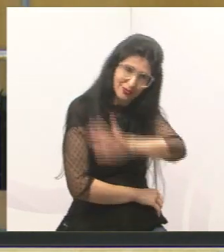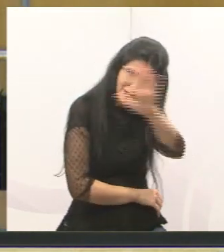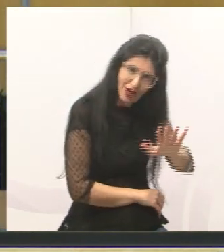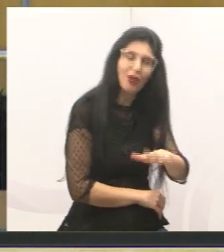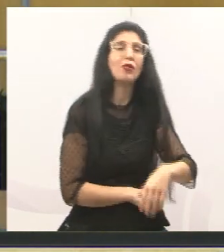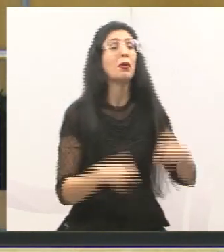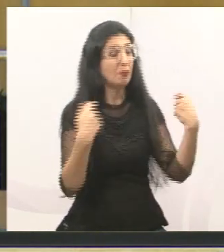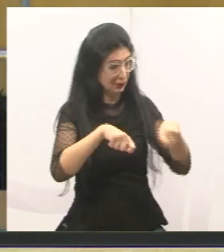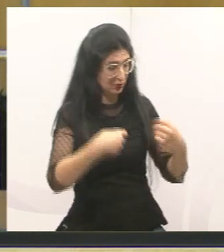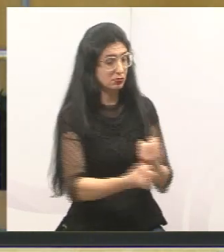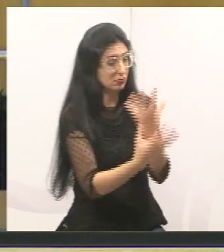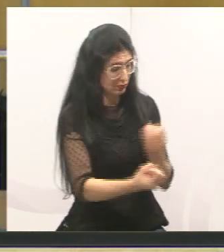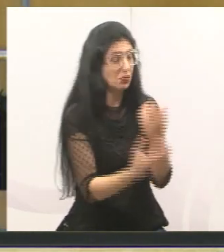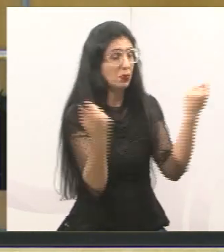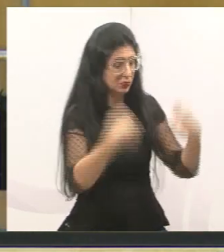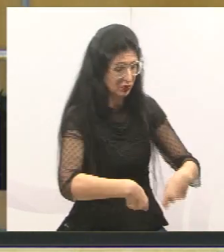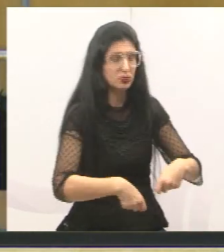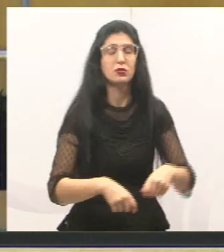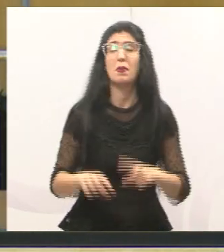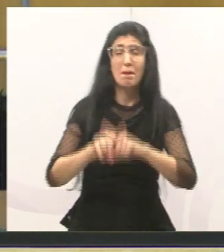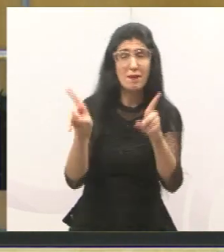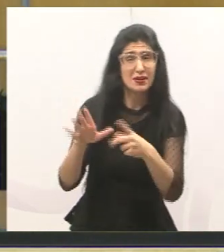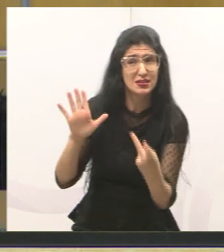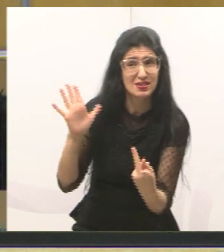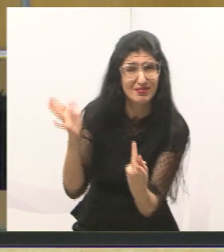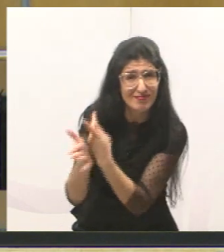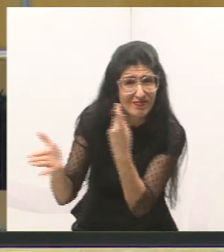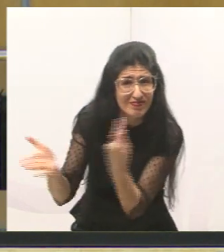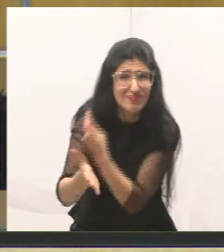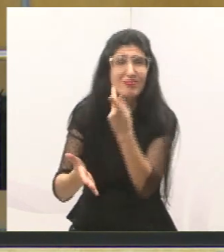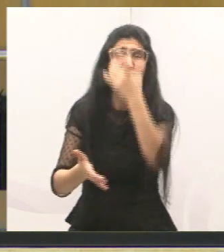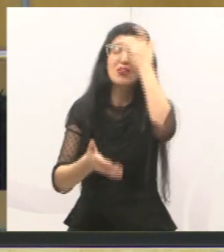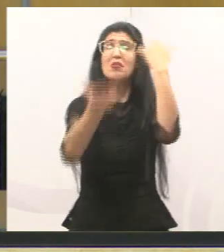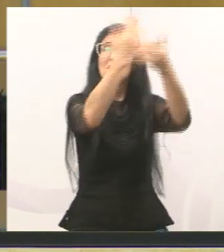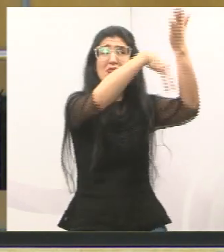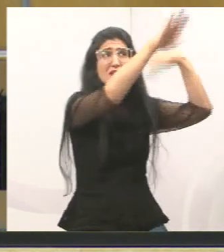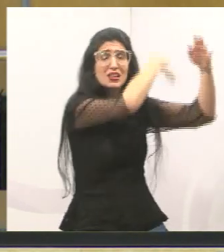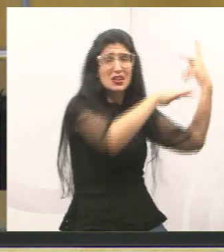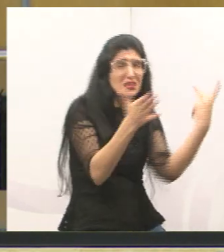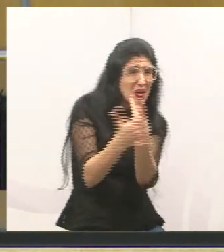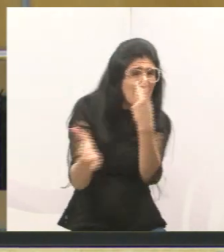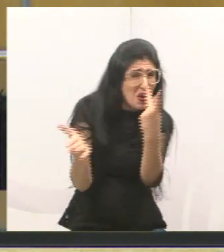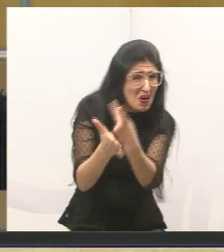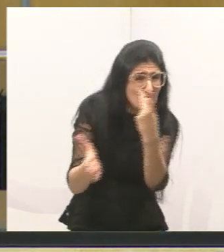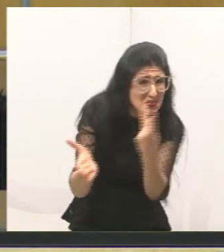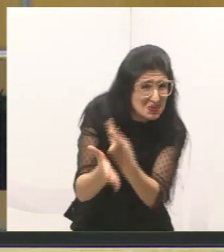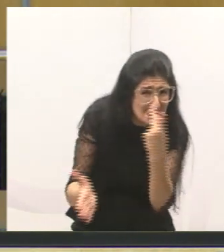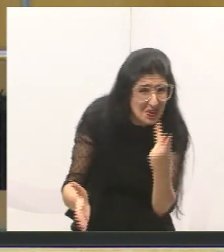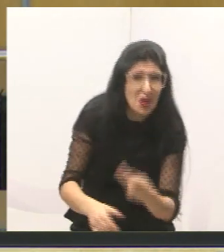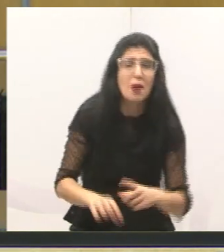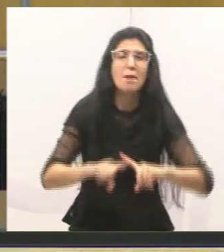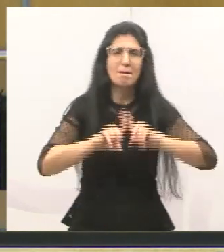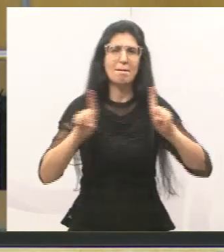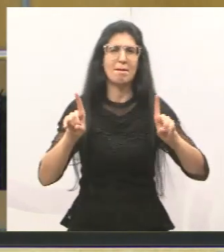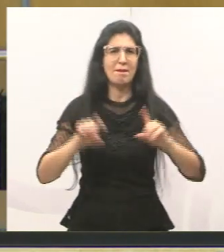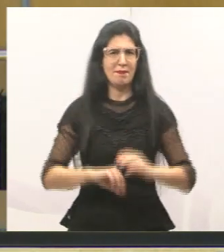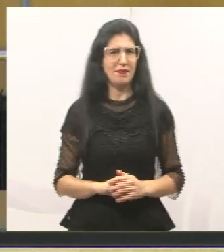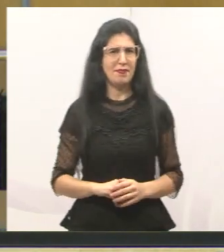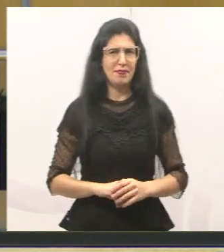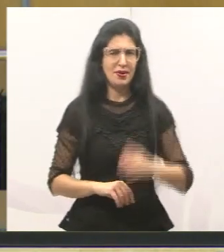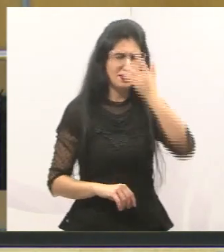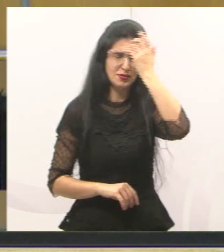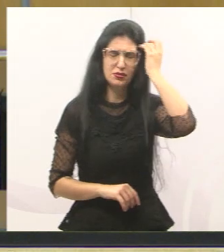interferência da autonomia municipal e grave restrição ao exercício do mandato do prefeito, não pode ser aplicada sem rigorosa observância